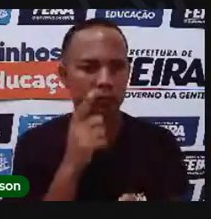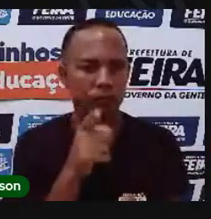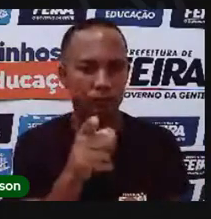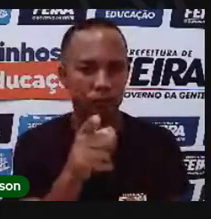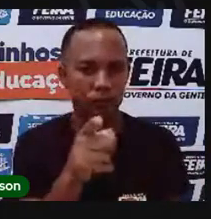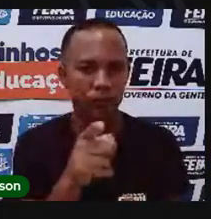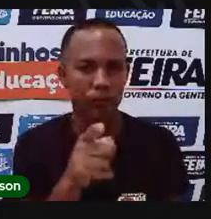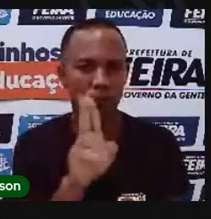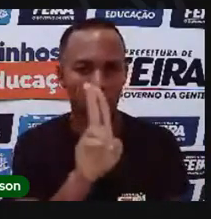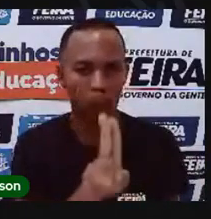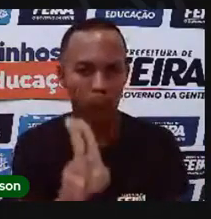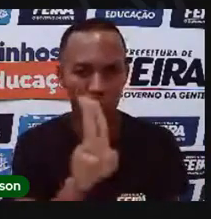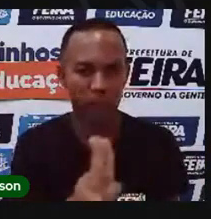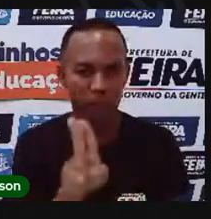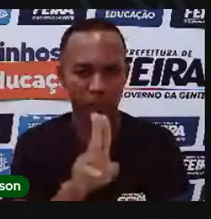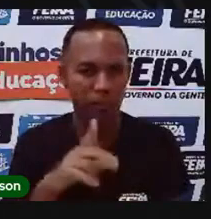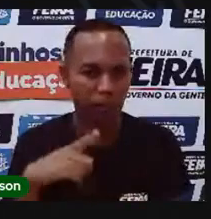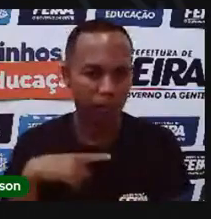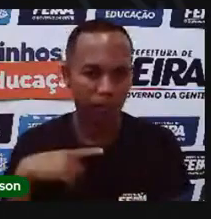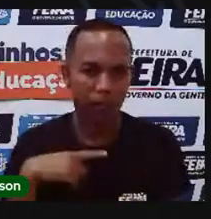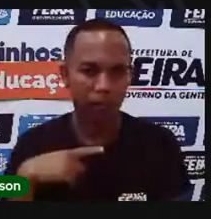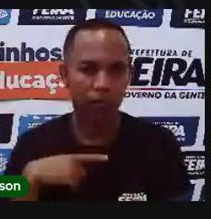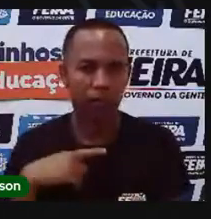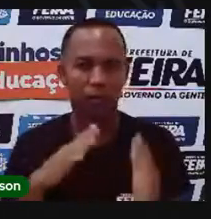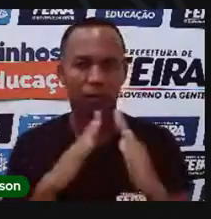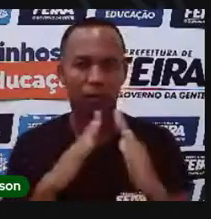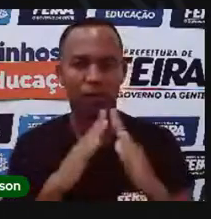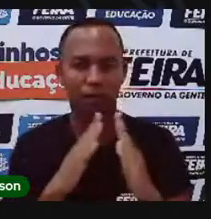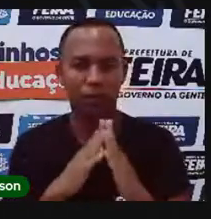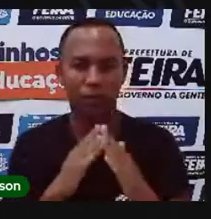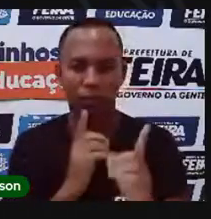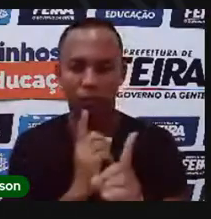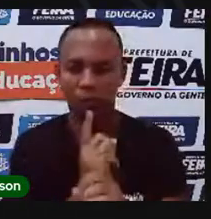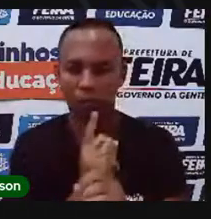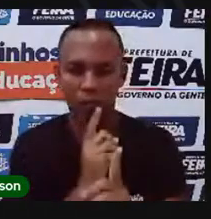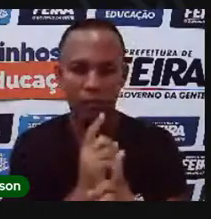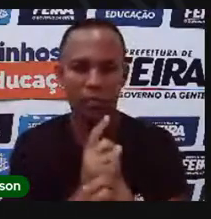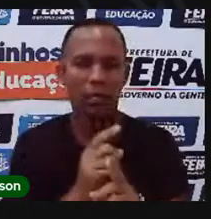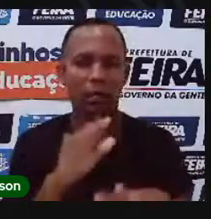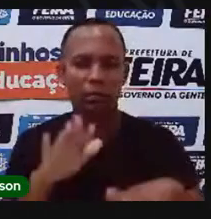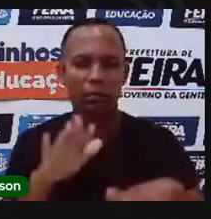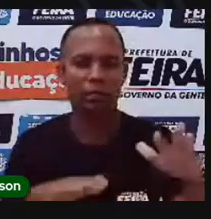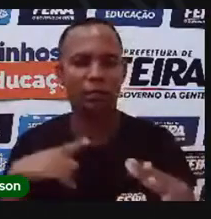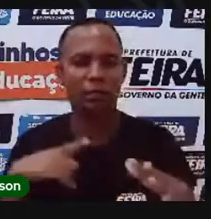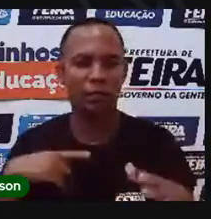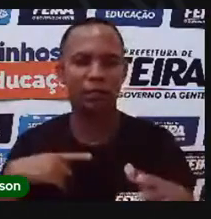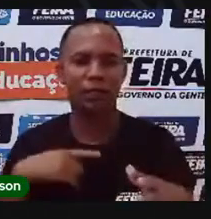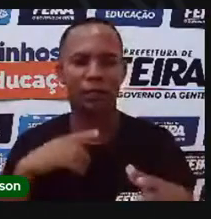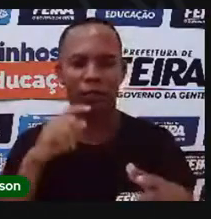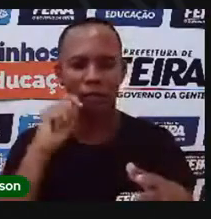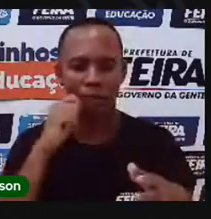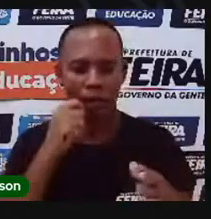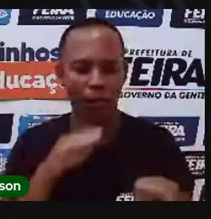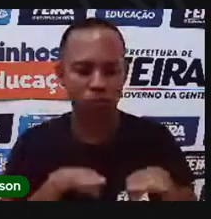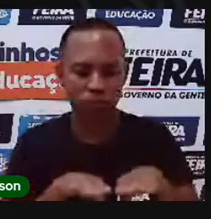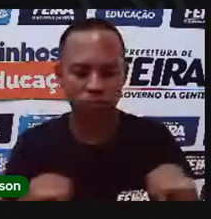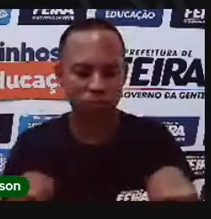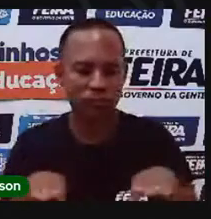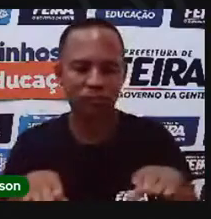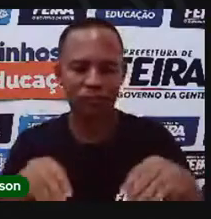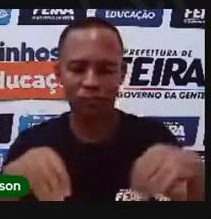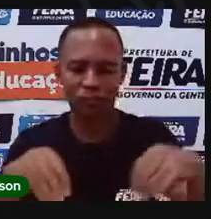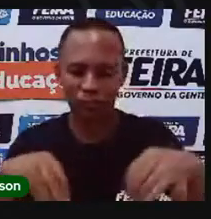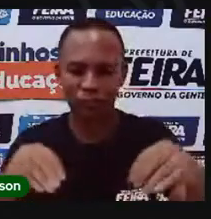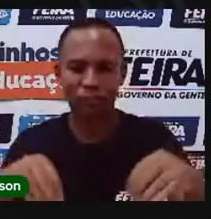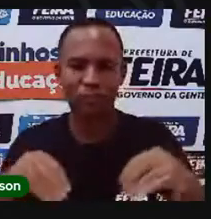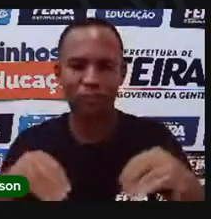esse isoporzinho aqui, ó, que a gente pode perceber em casa, que veio algum pãozinho, um queijo, um presunto, uma mortadela.